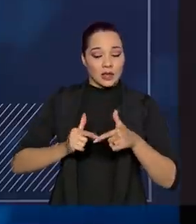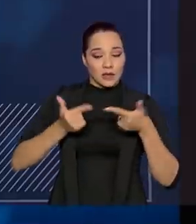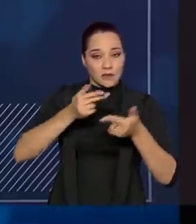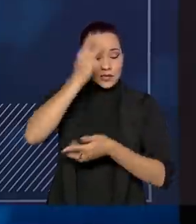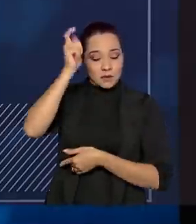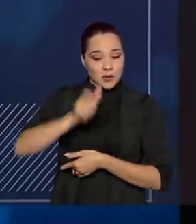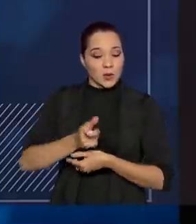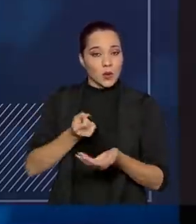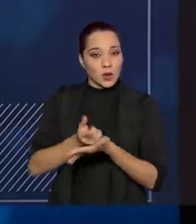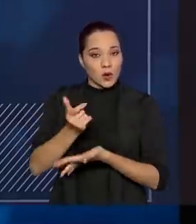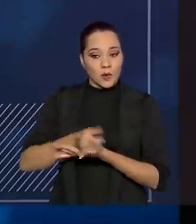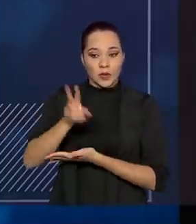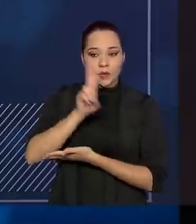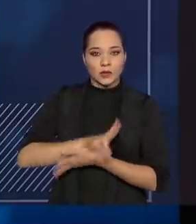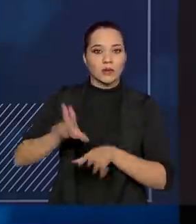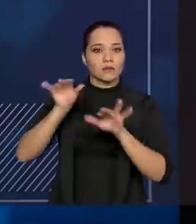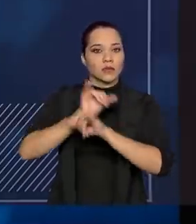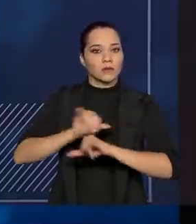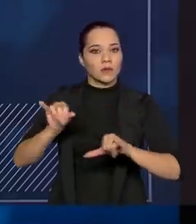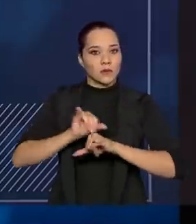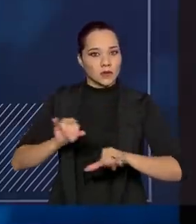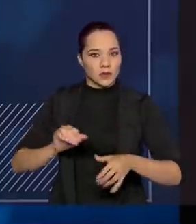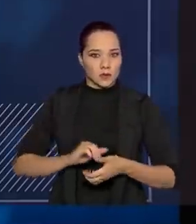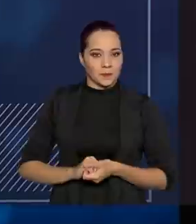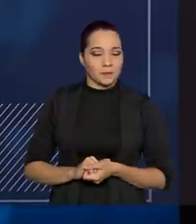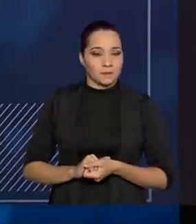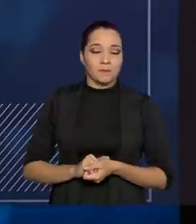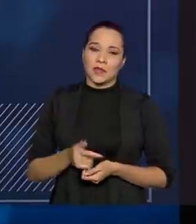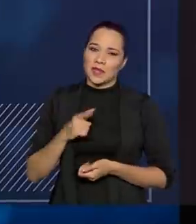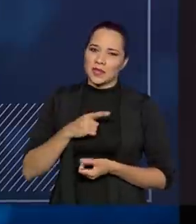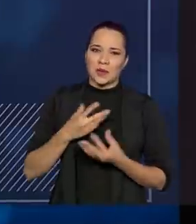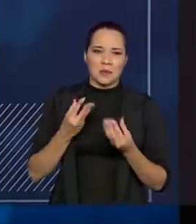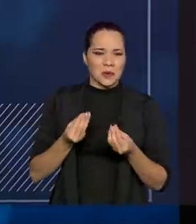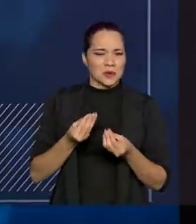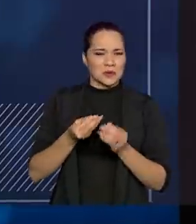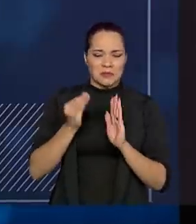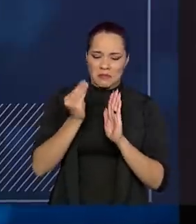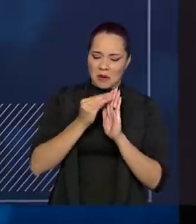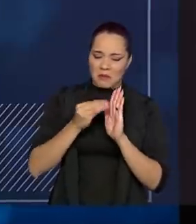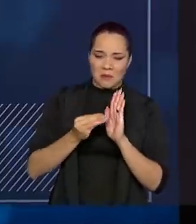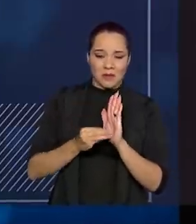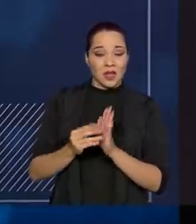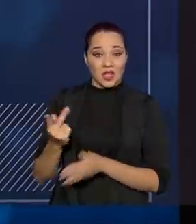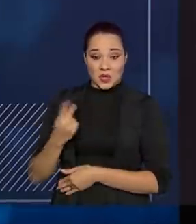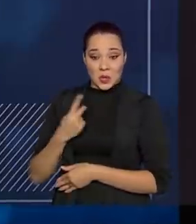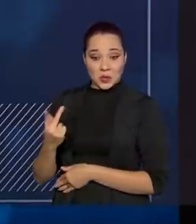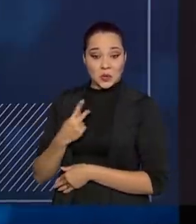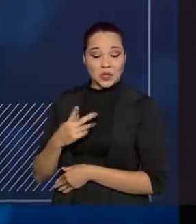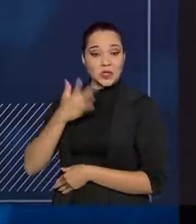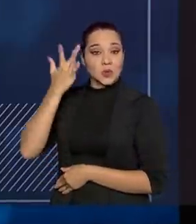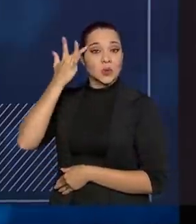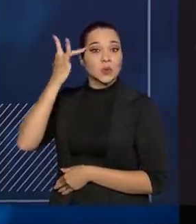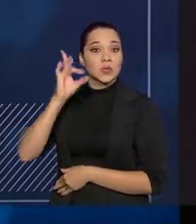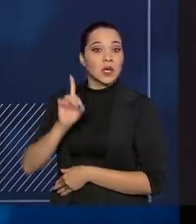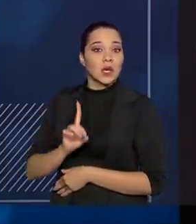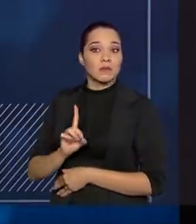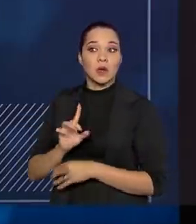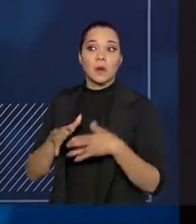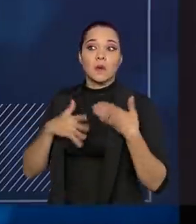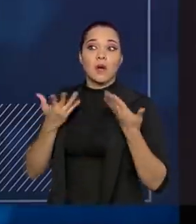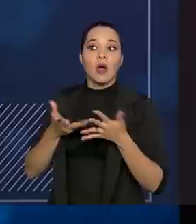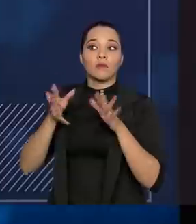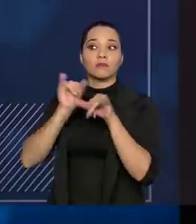na utilização de dados, na utilização dos seus dados, que tem muitos registros, né? Nós dois que estamos aqui nem sabemos quais